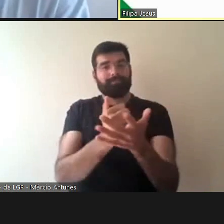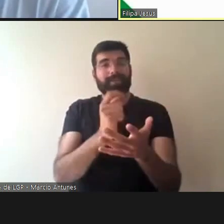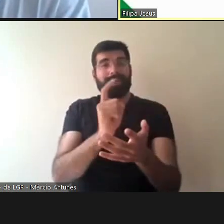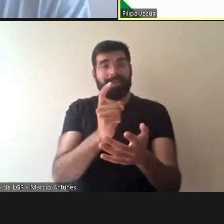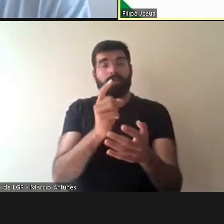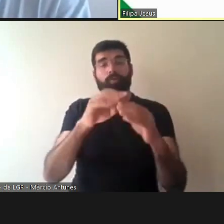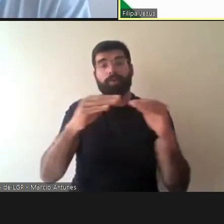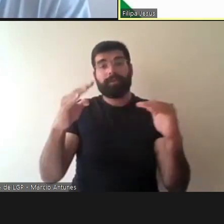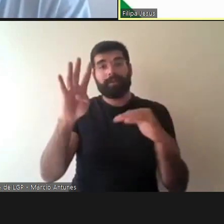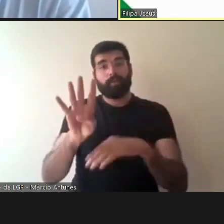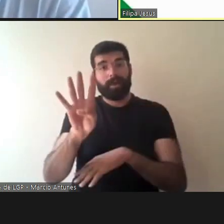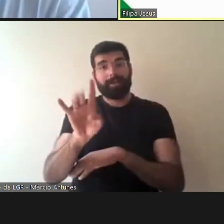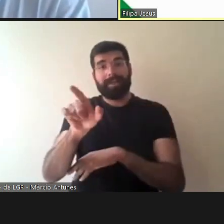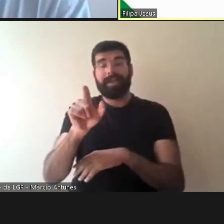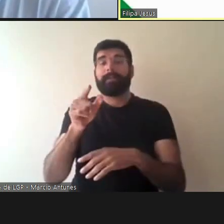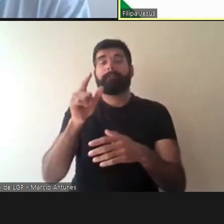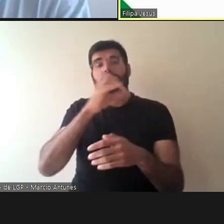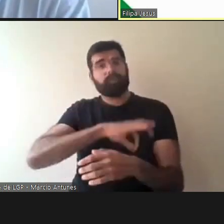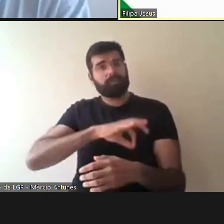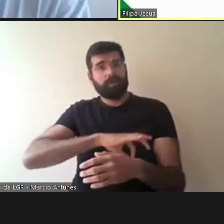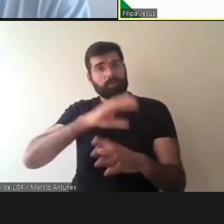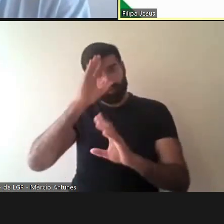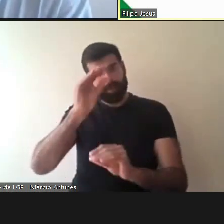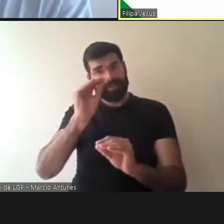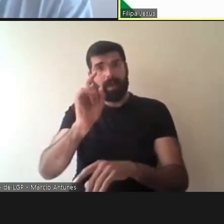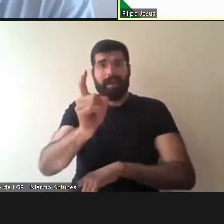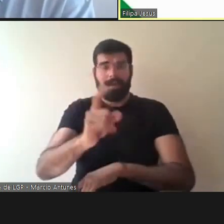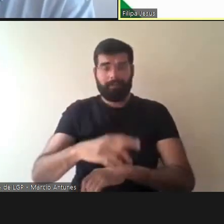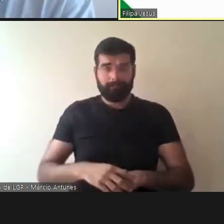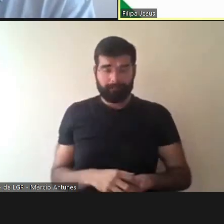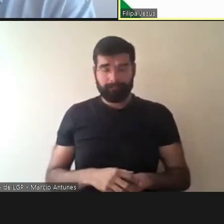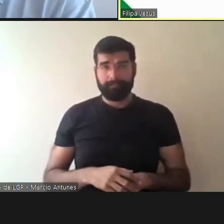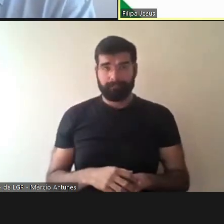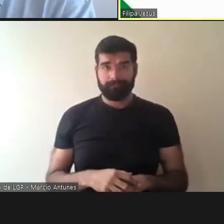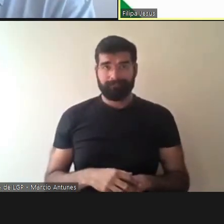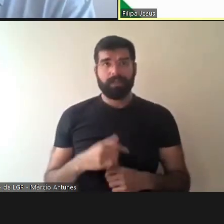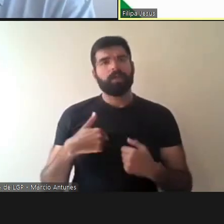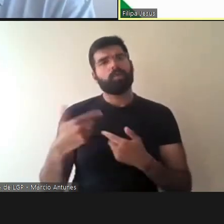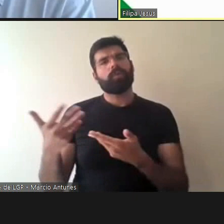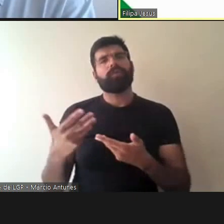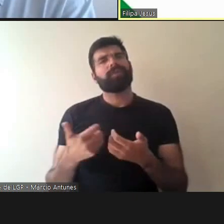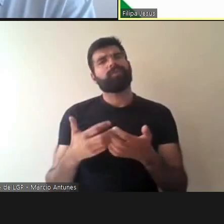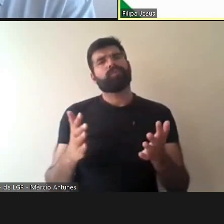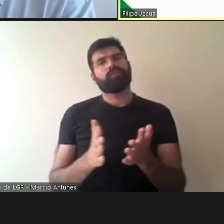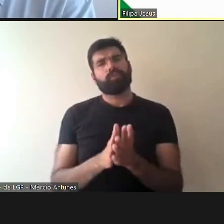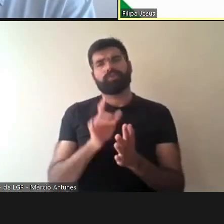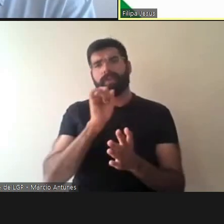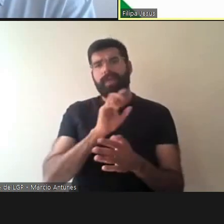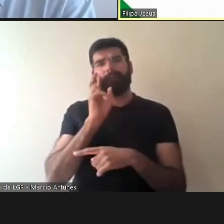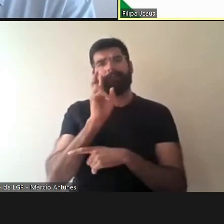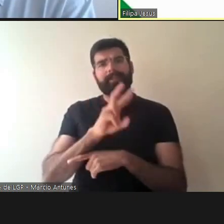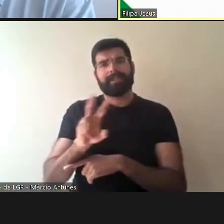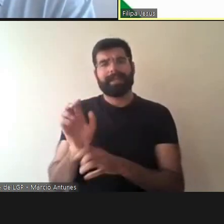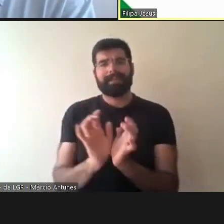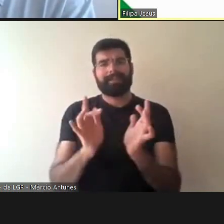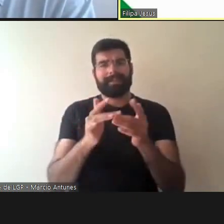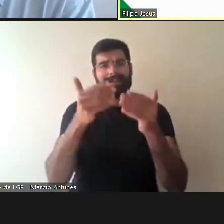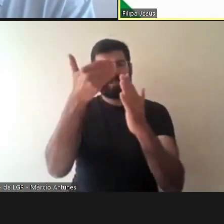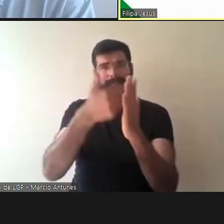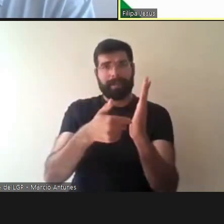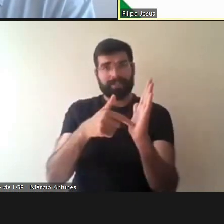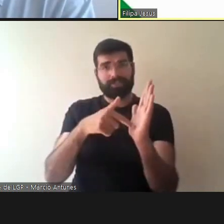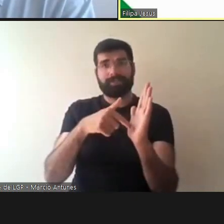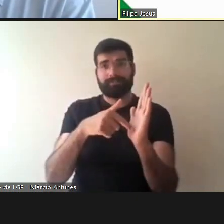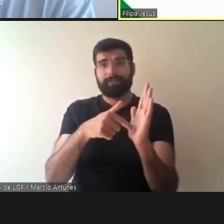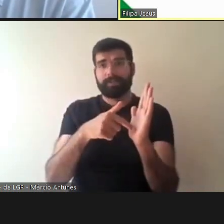é que é uma qualificação profissional. Eu convido todos a visitarem o site da